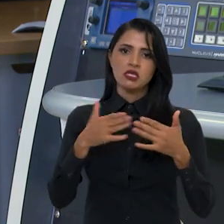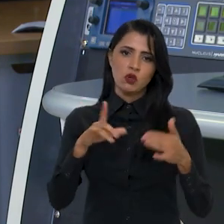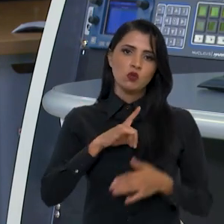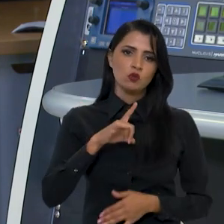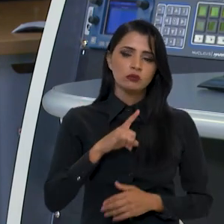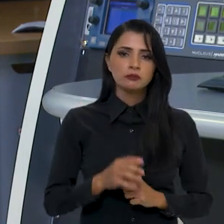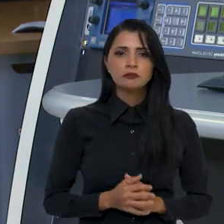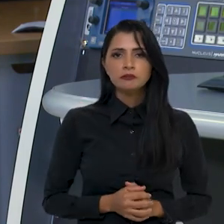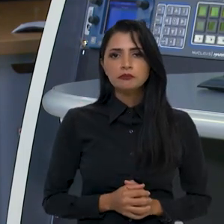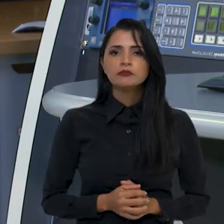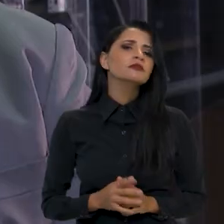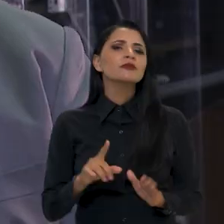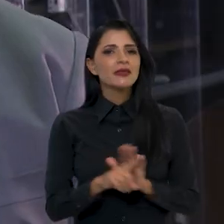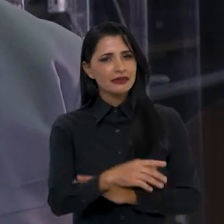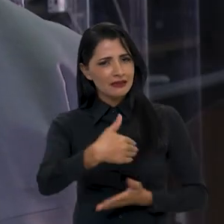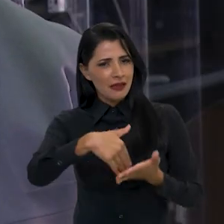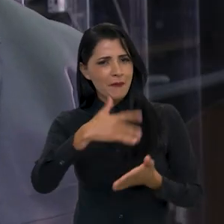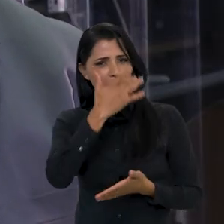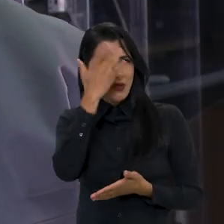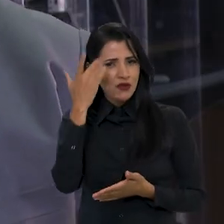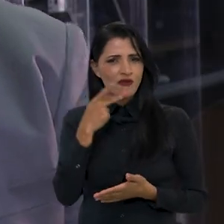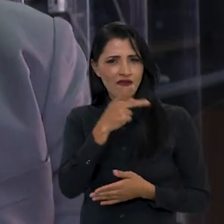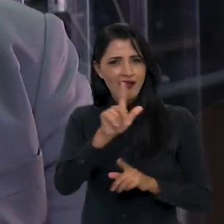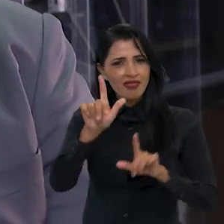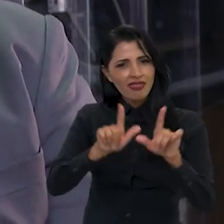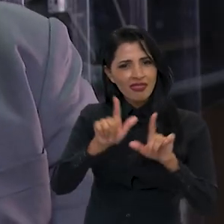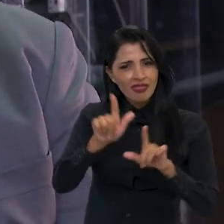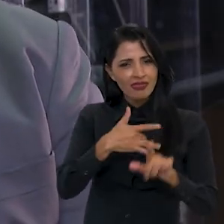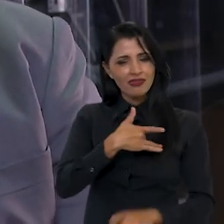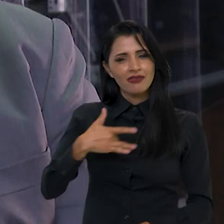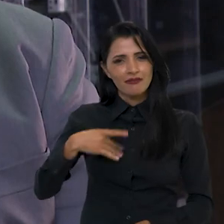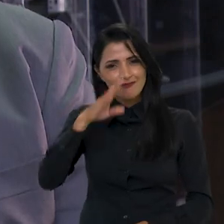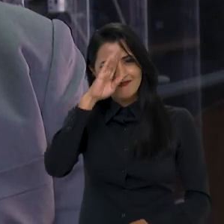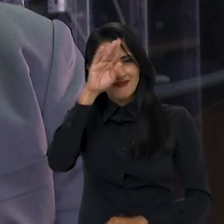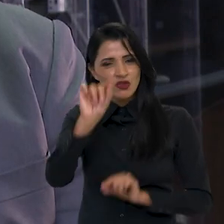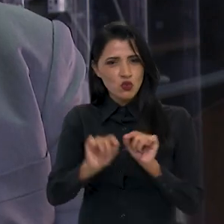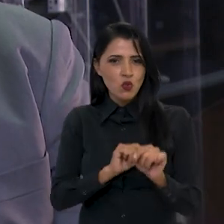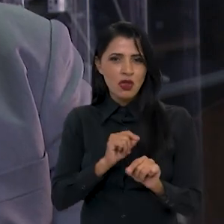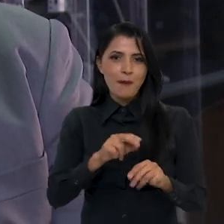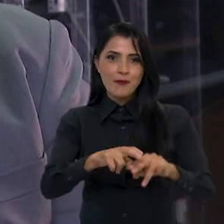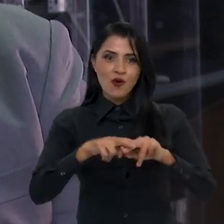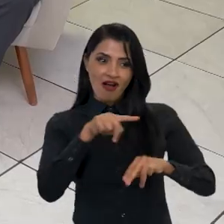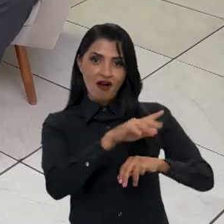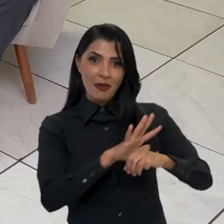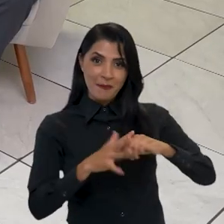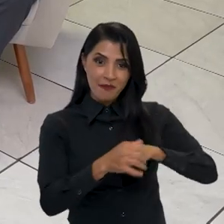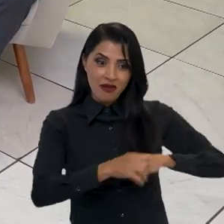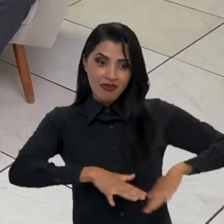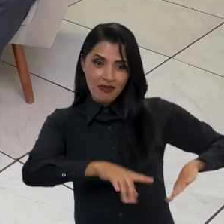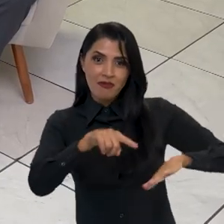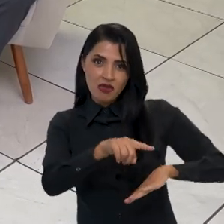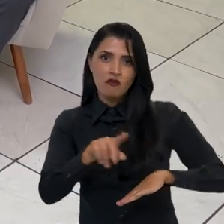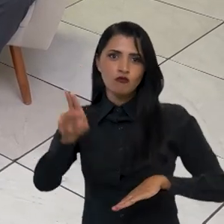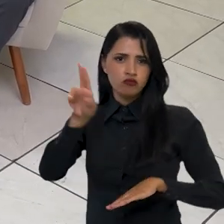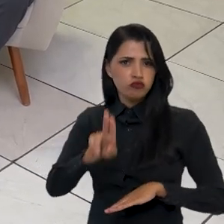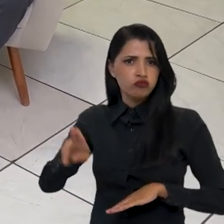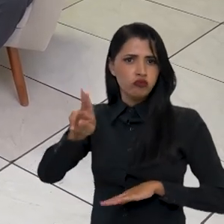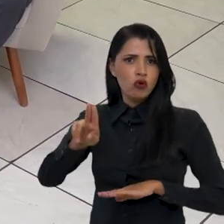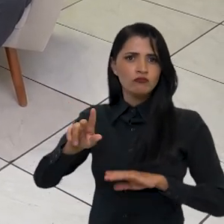das informações e dos dados. Secretária, muita gente fala do telesaúde, principalmente em função da pandemia, né, que foi